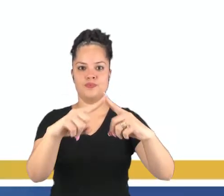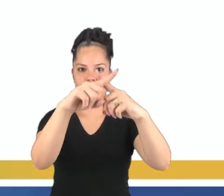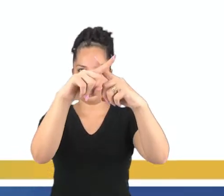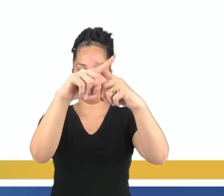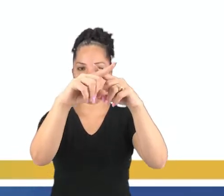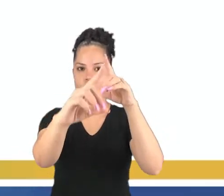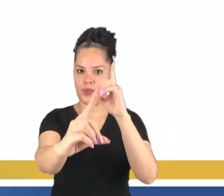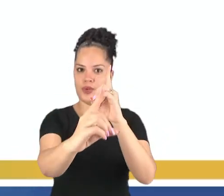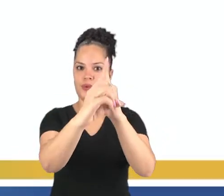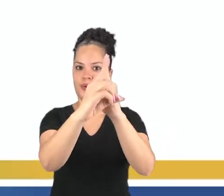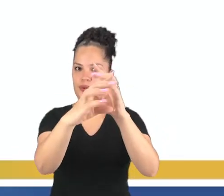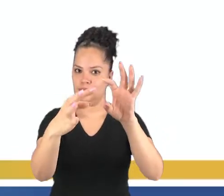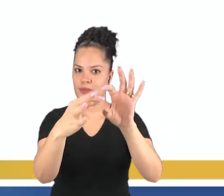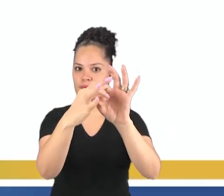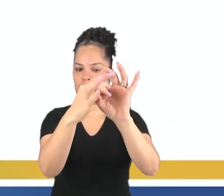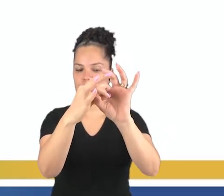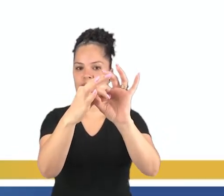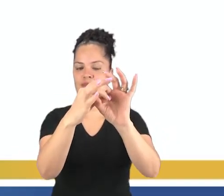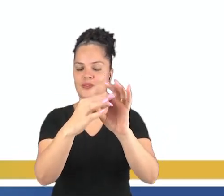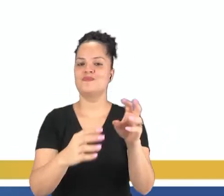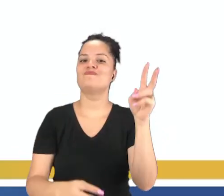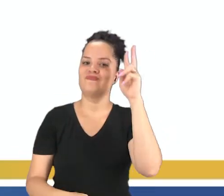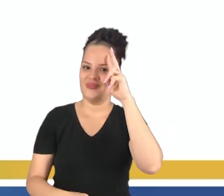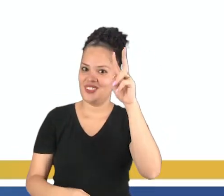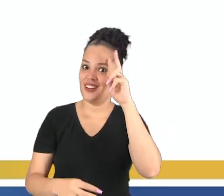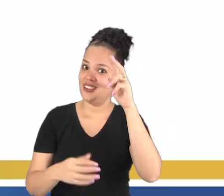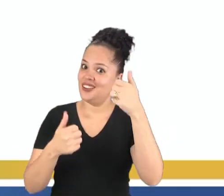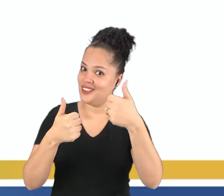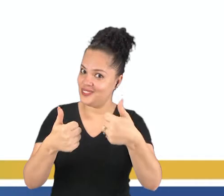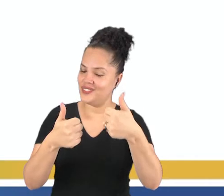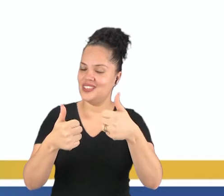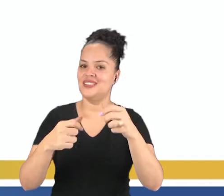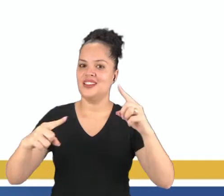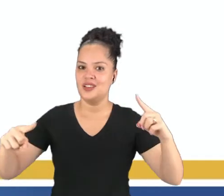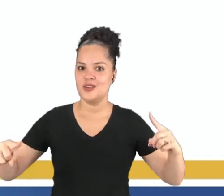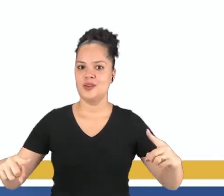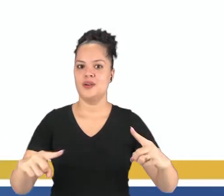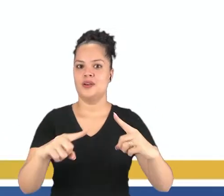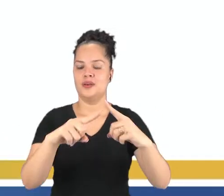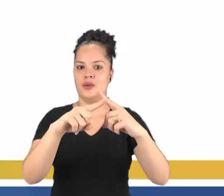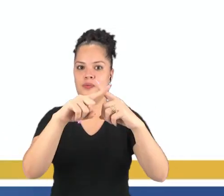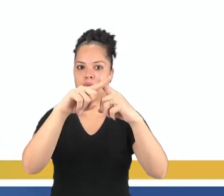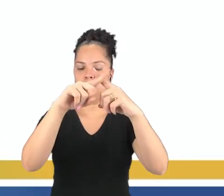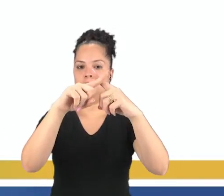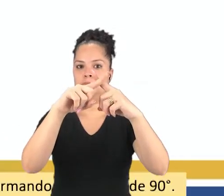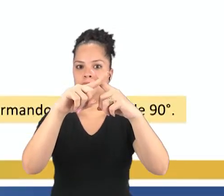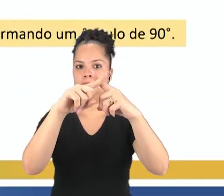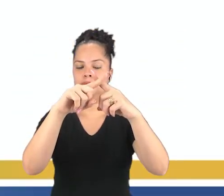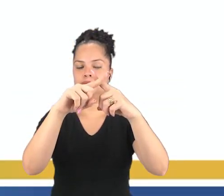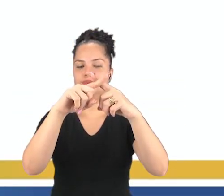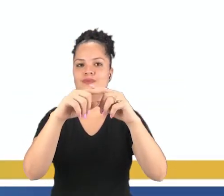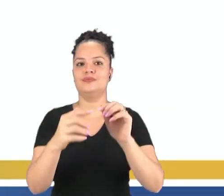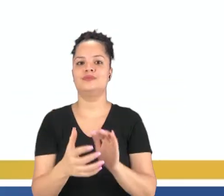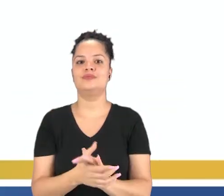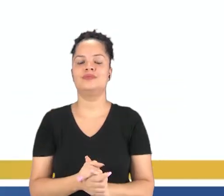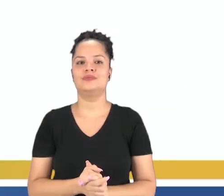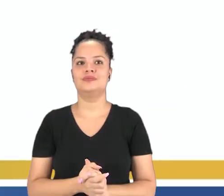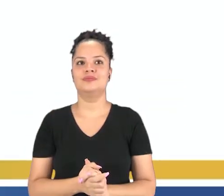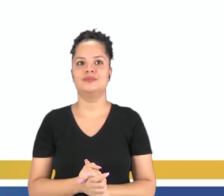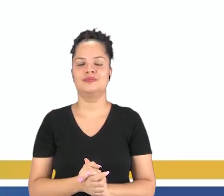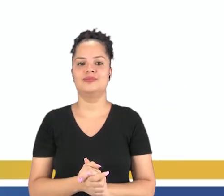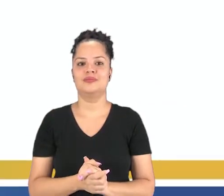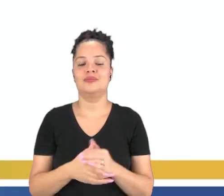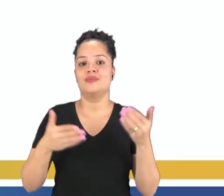S. Beleza? Lembra aí, retas concorrentes, elas se tocam em um ponto. Apenas um, certo?